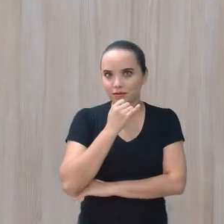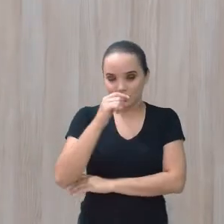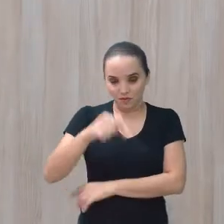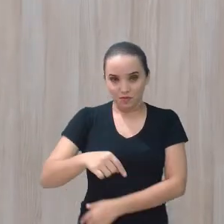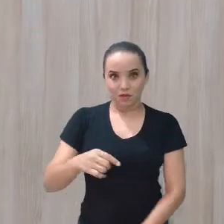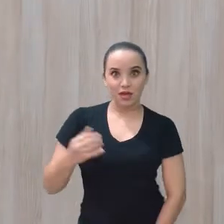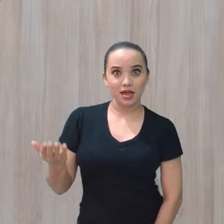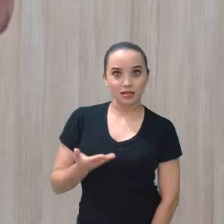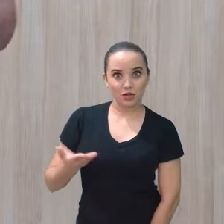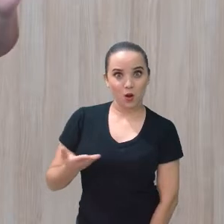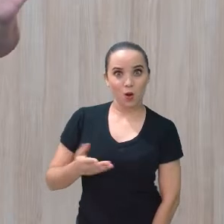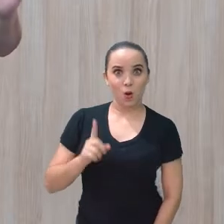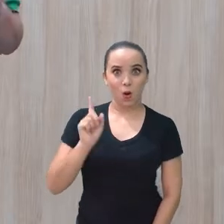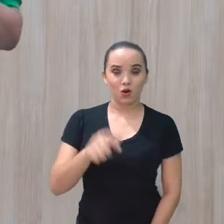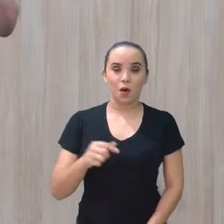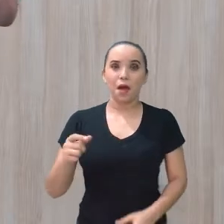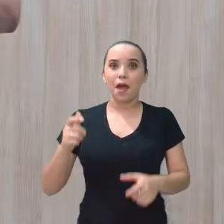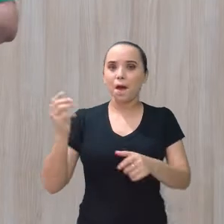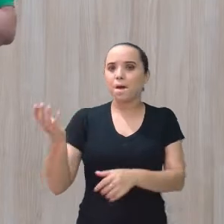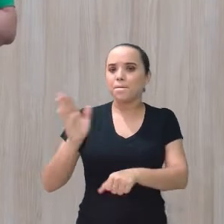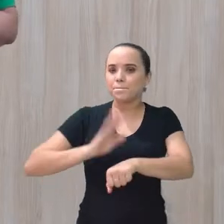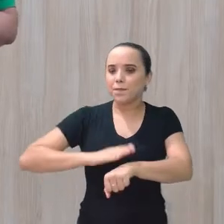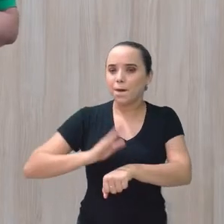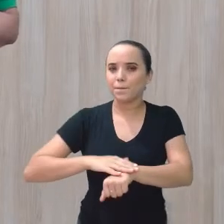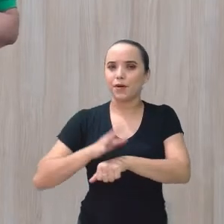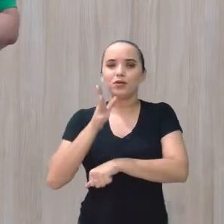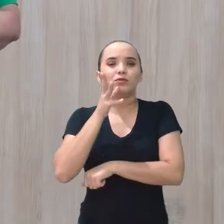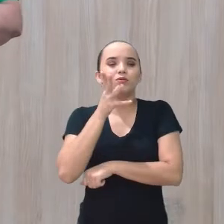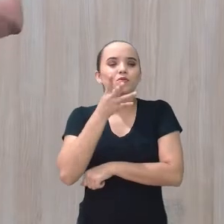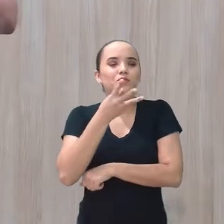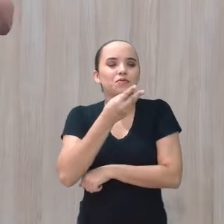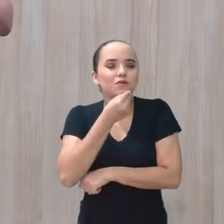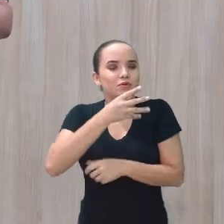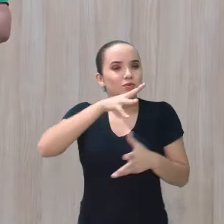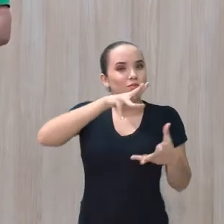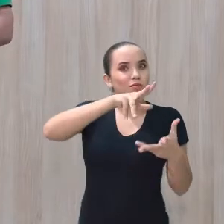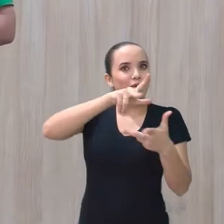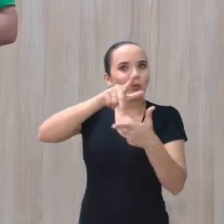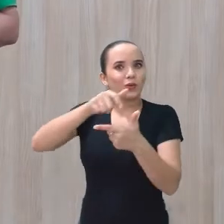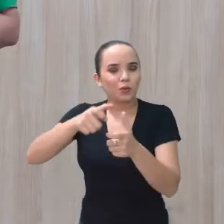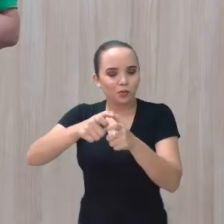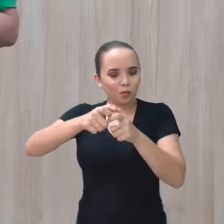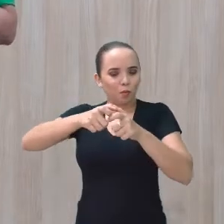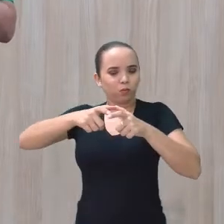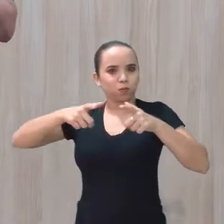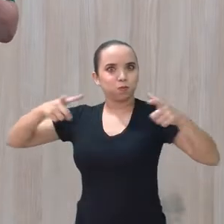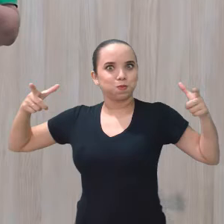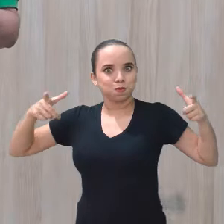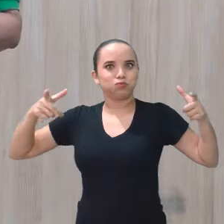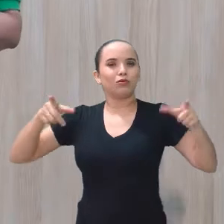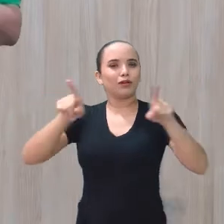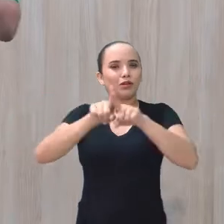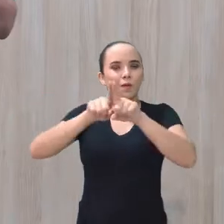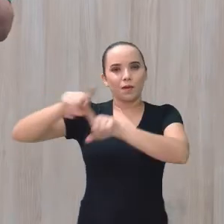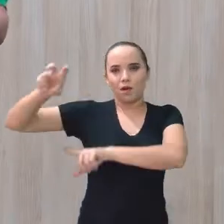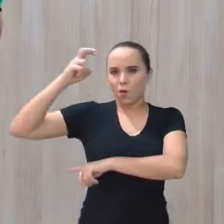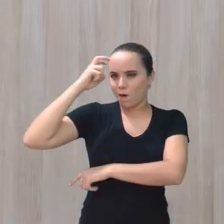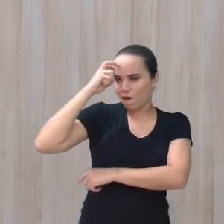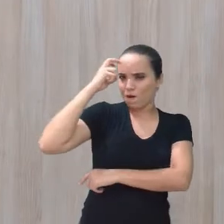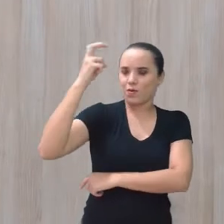de ampliação de conhecimento de mundo, conhecimento, não é, intelectual, você vai